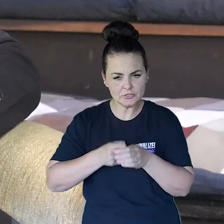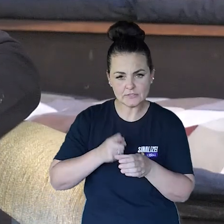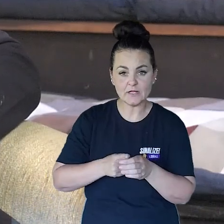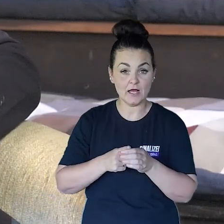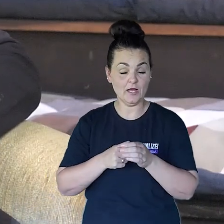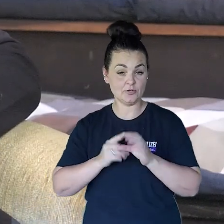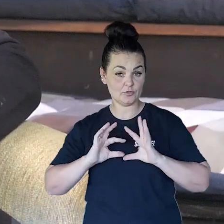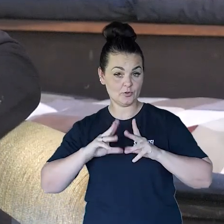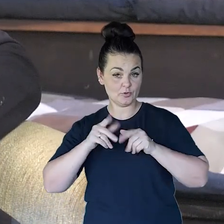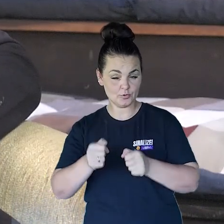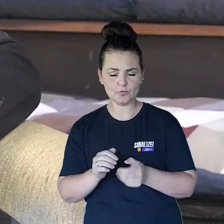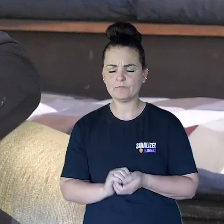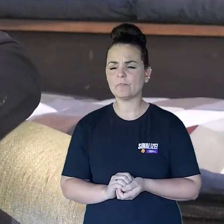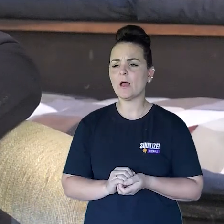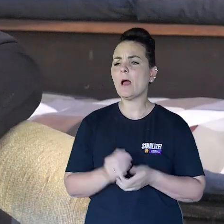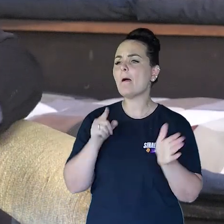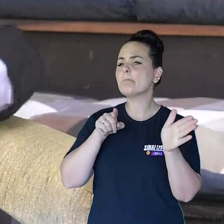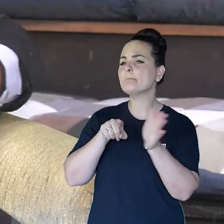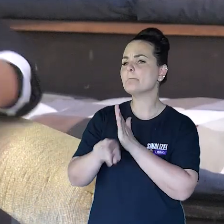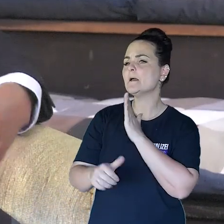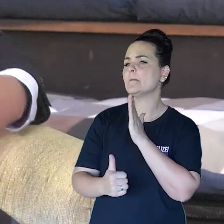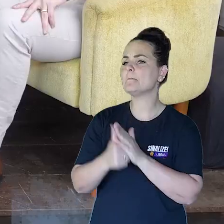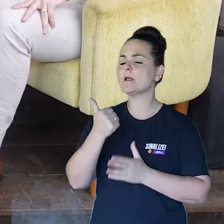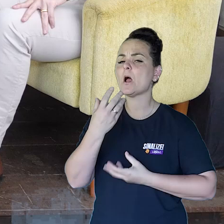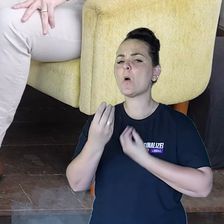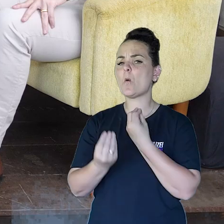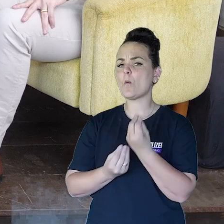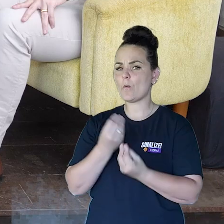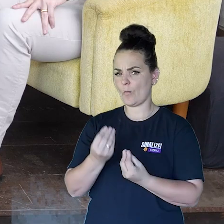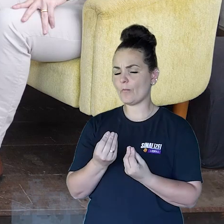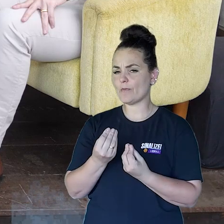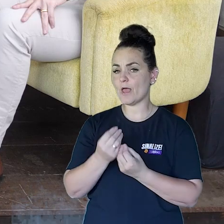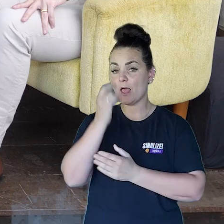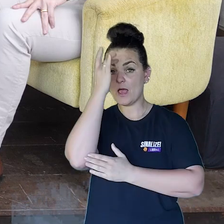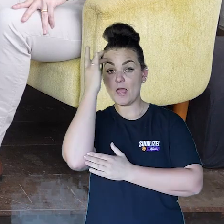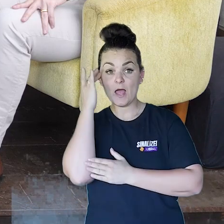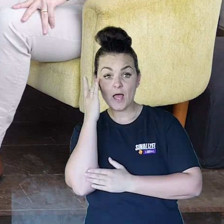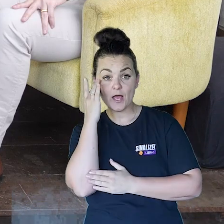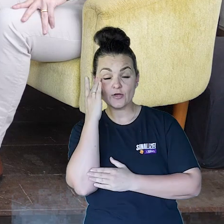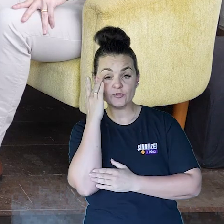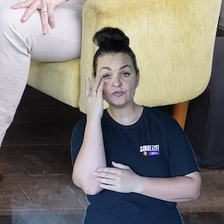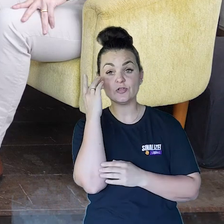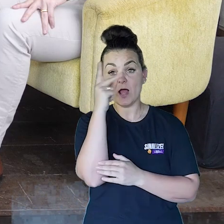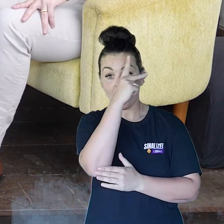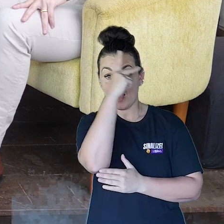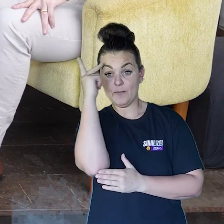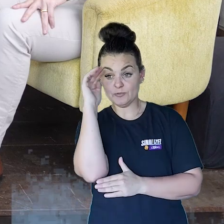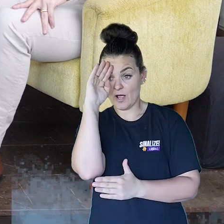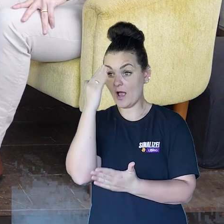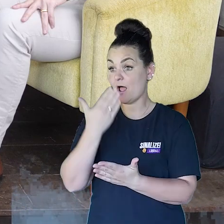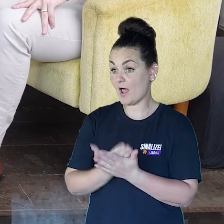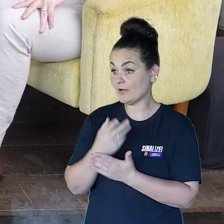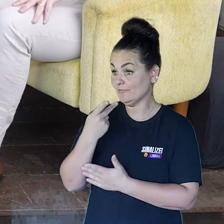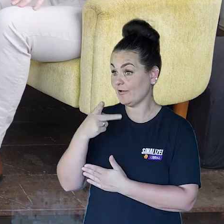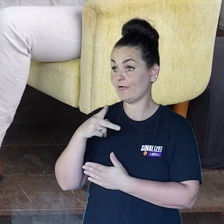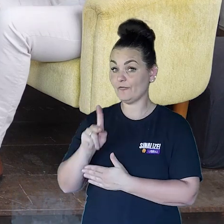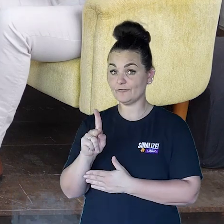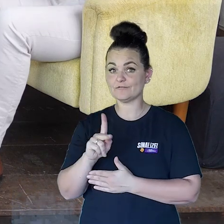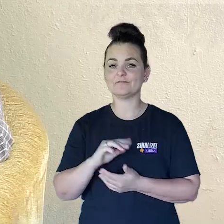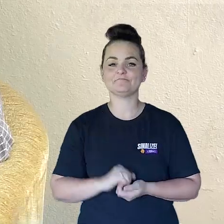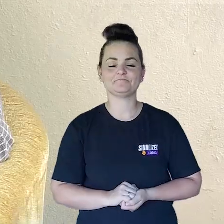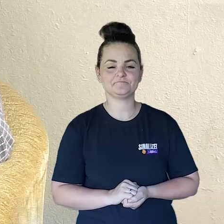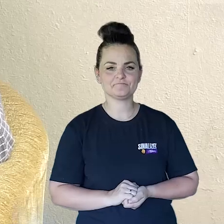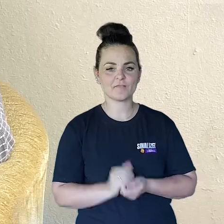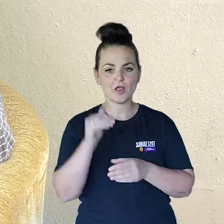primeira pergunta é como você avalia a confiança renovada pelo seu eleitorado nesta eleição. Eu